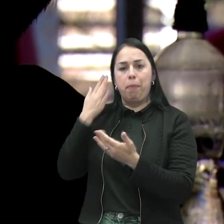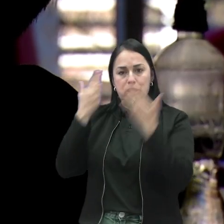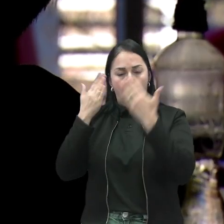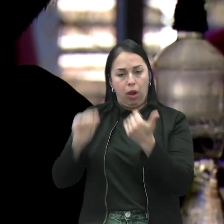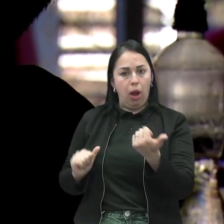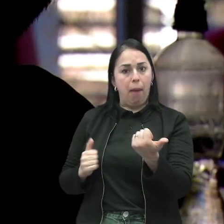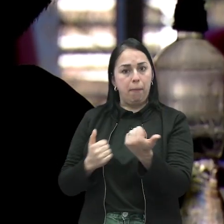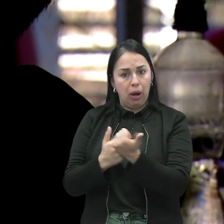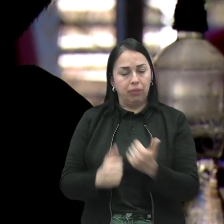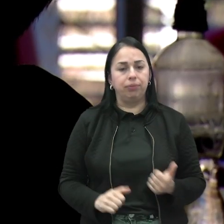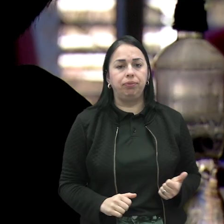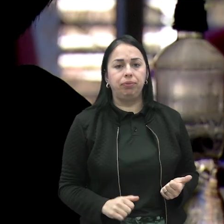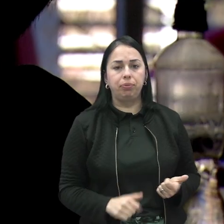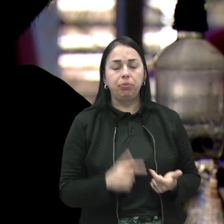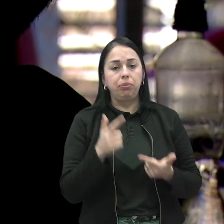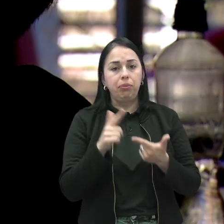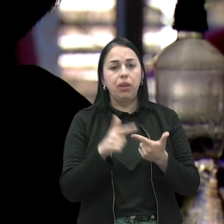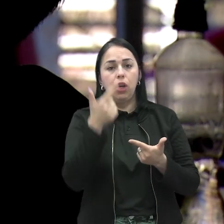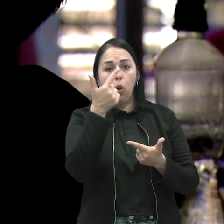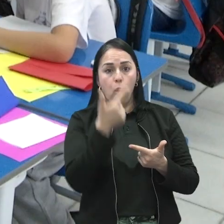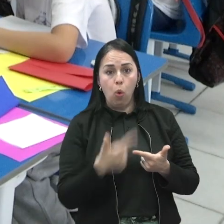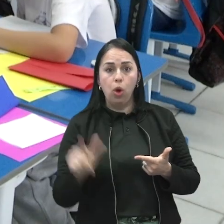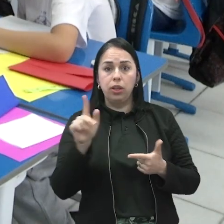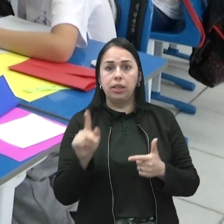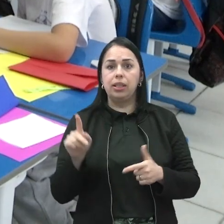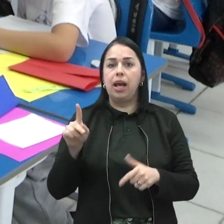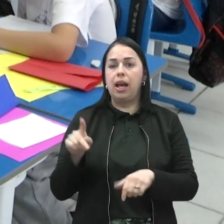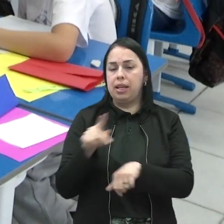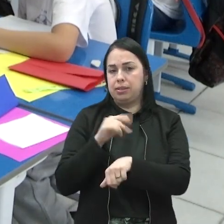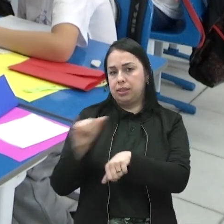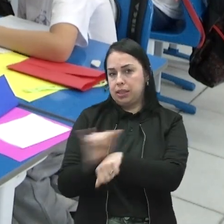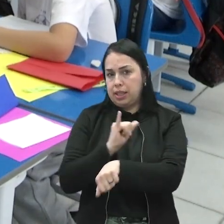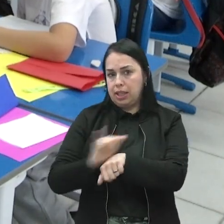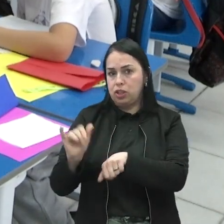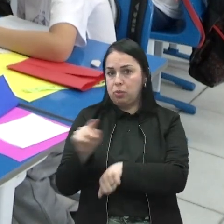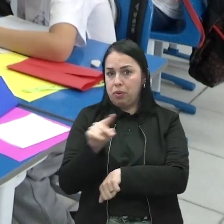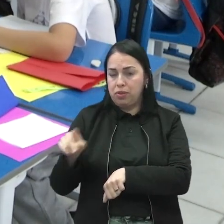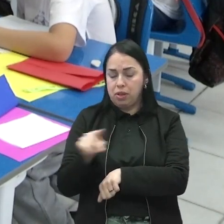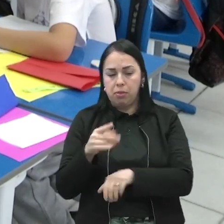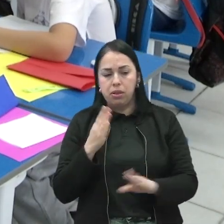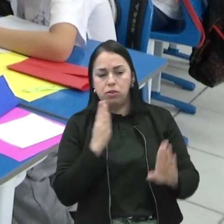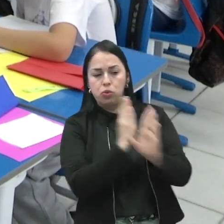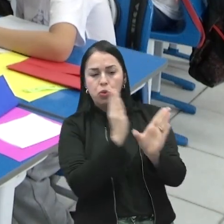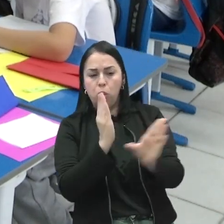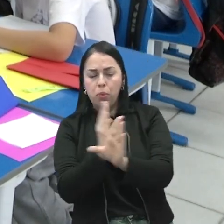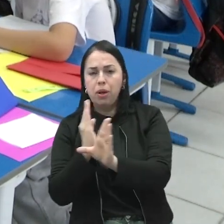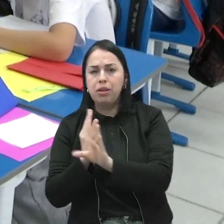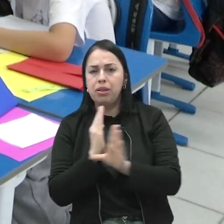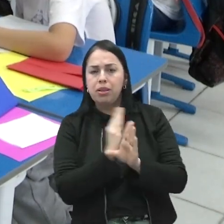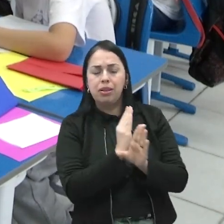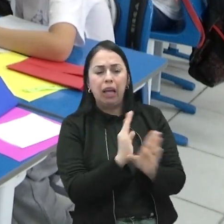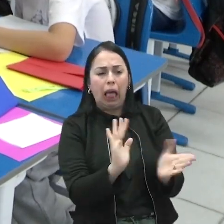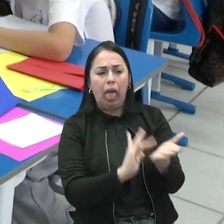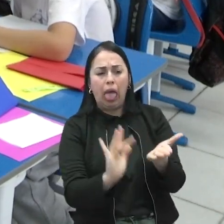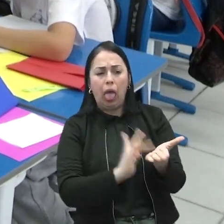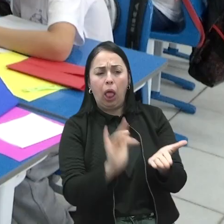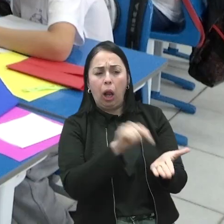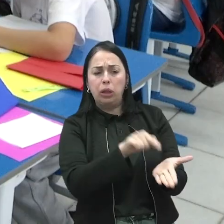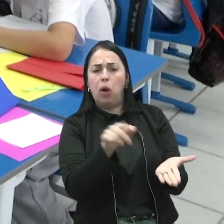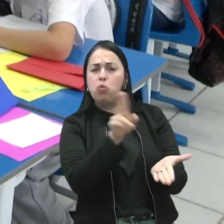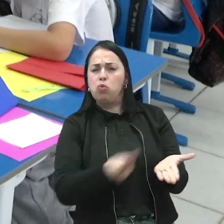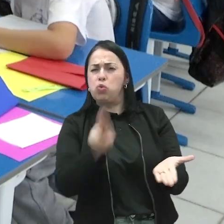psicológico. Outra meta é a capacitação dos professores para identificar sinais relacionados ao uso excessivo